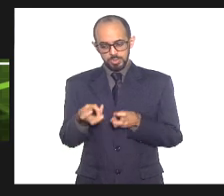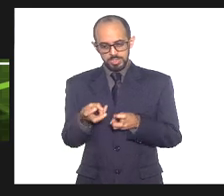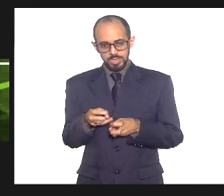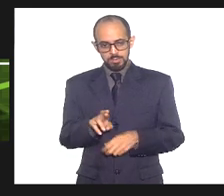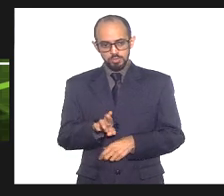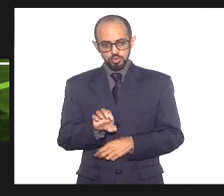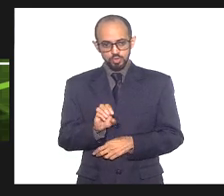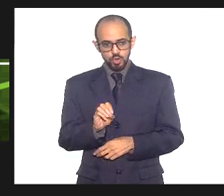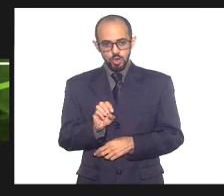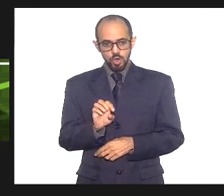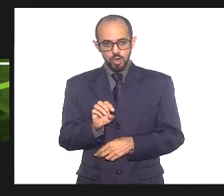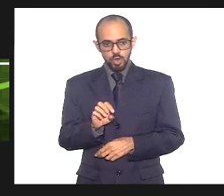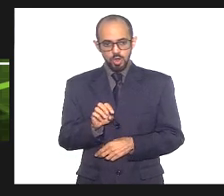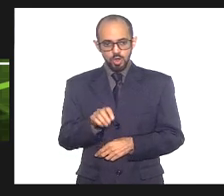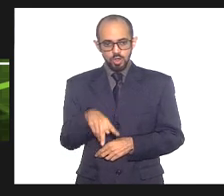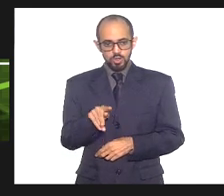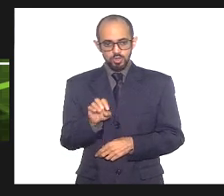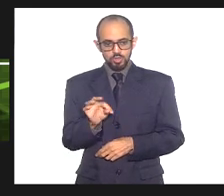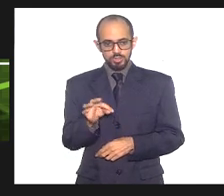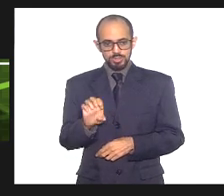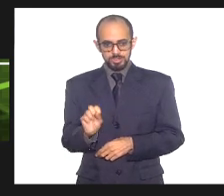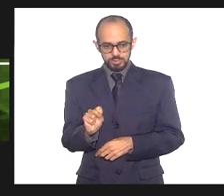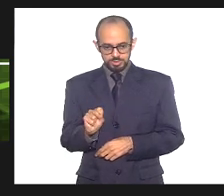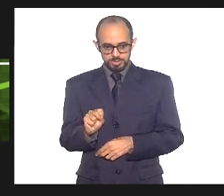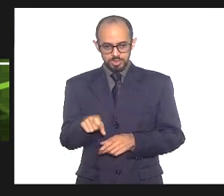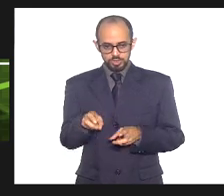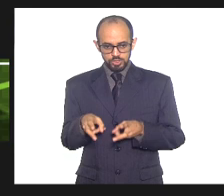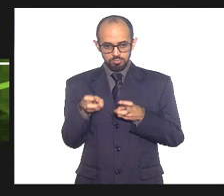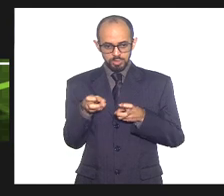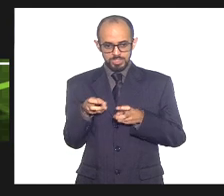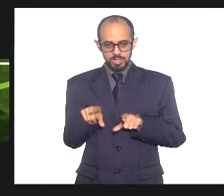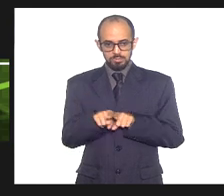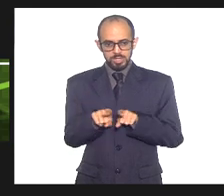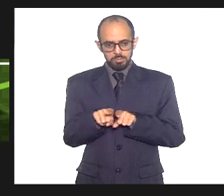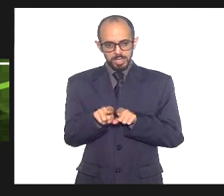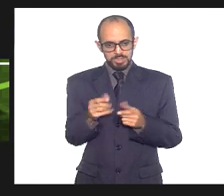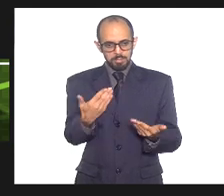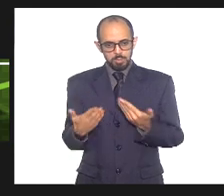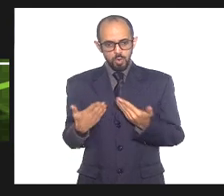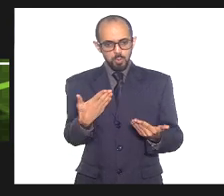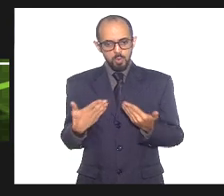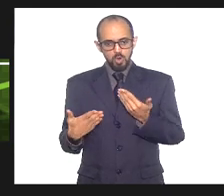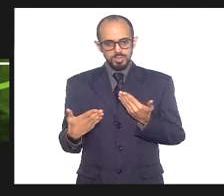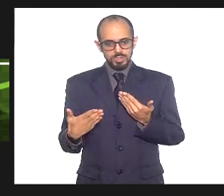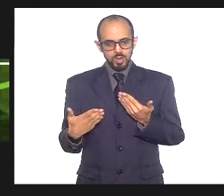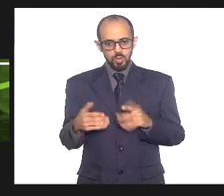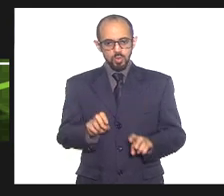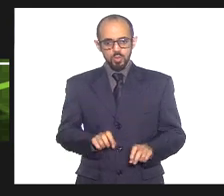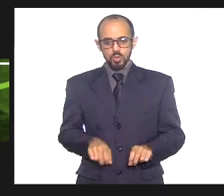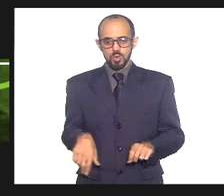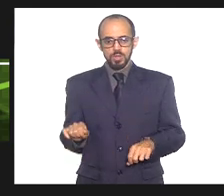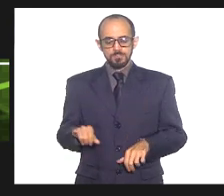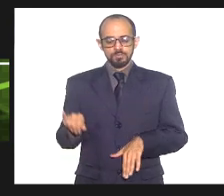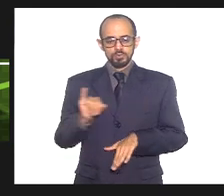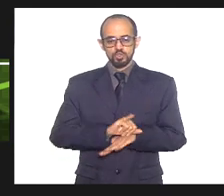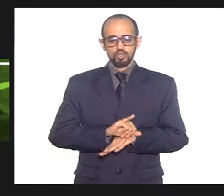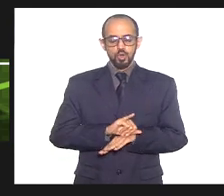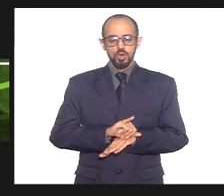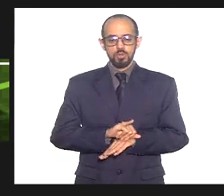royalties, a gente vê essa proporcionalidade também no que diz respeito aos